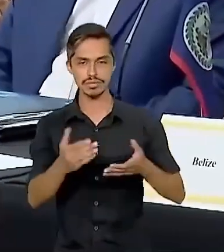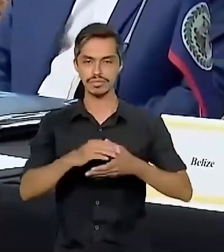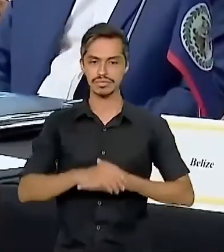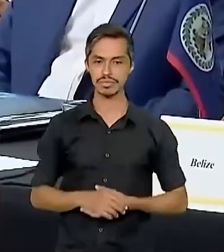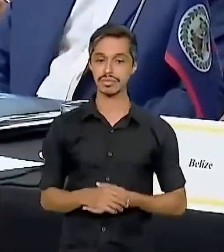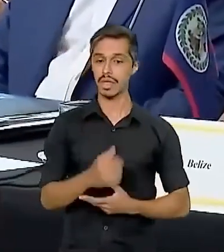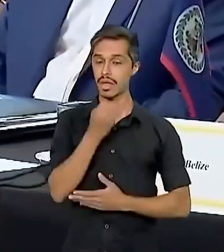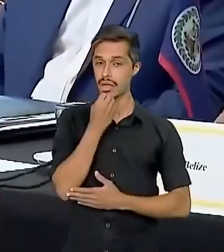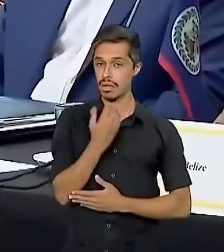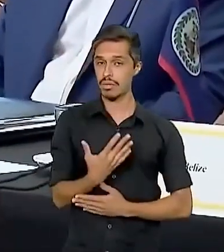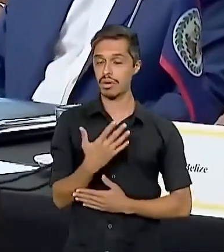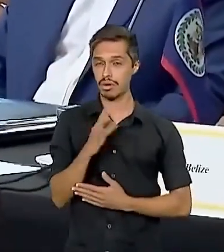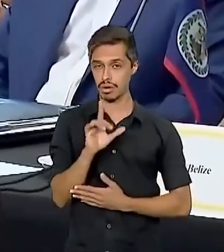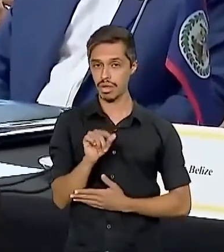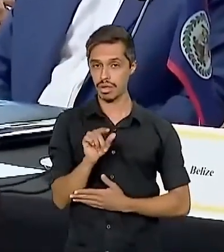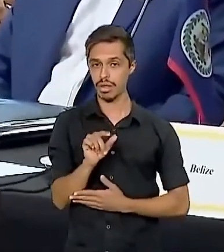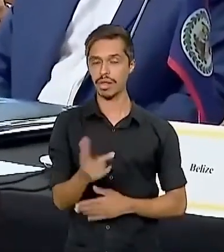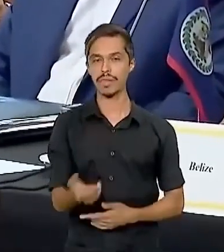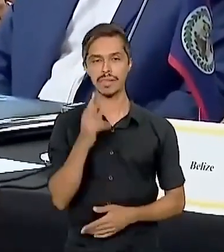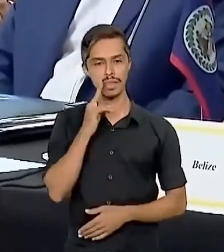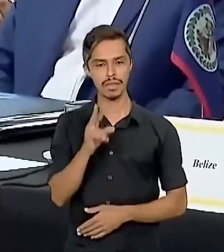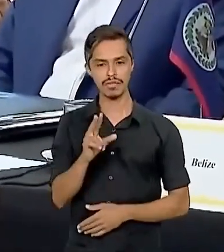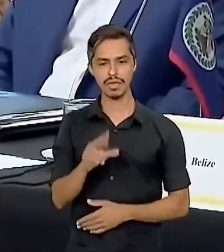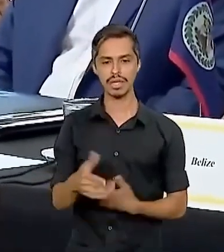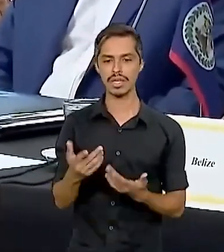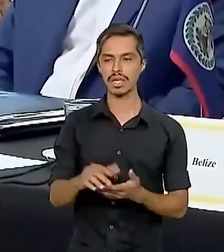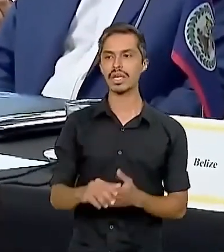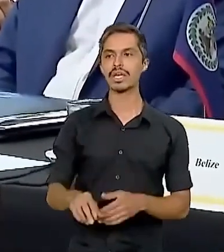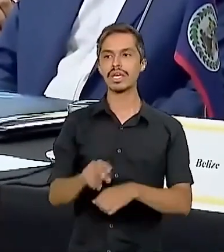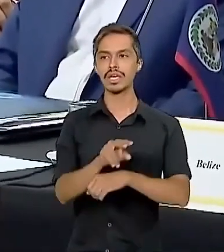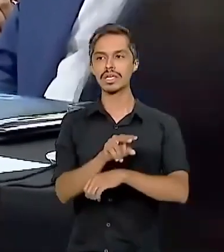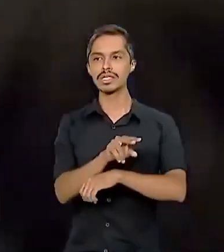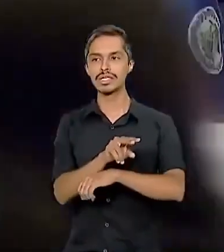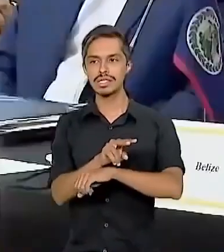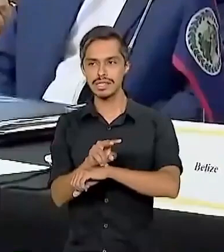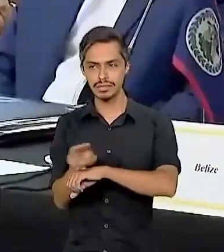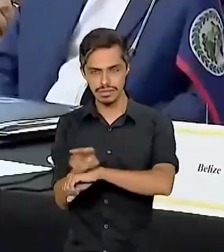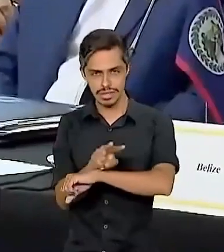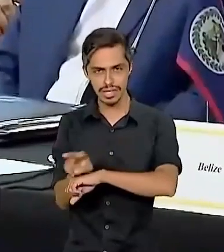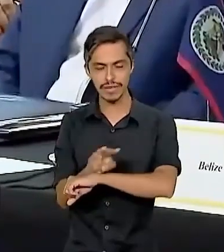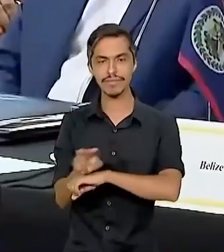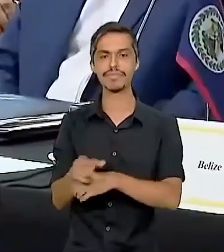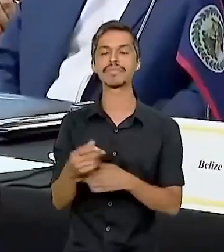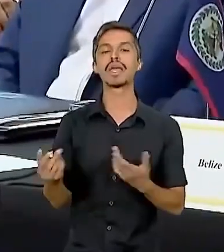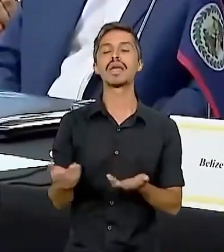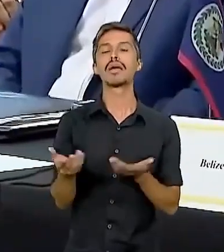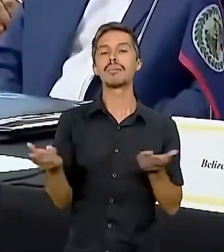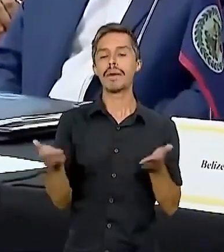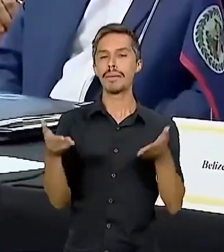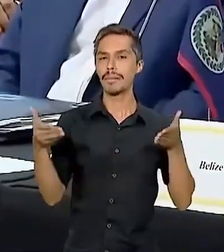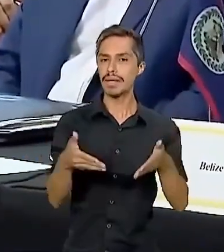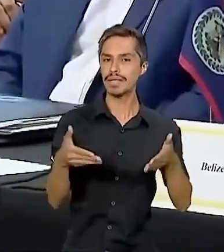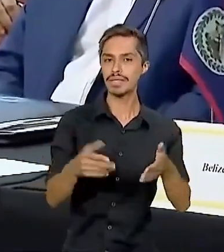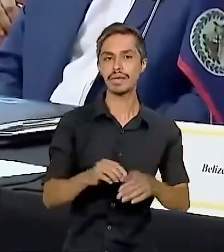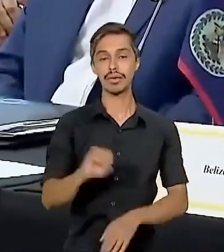É muito bom vir a São Vicente e Granadinas para participar da 8ª cúpula da